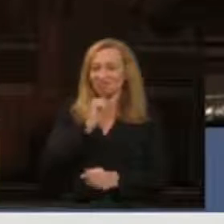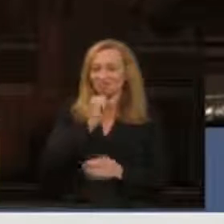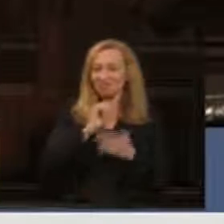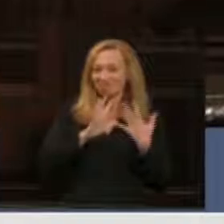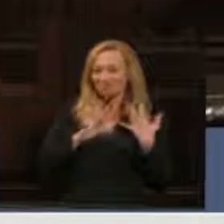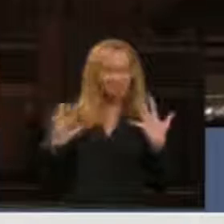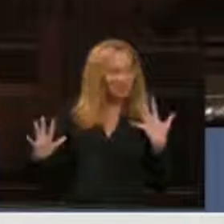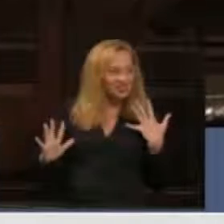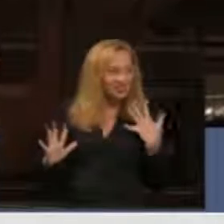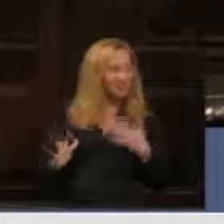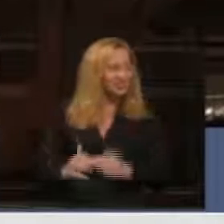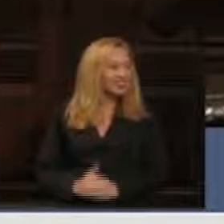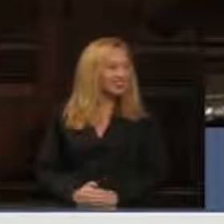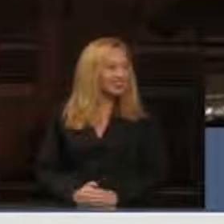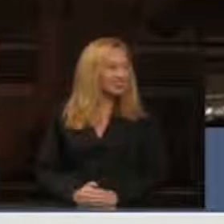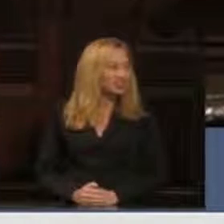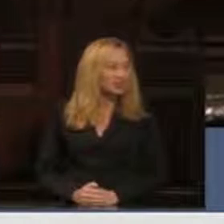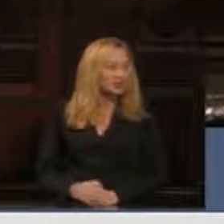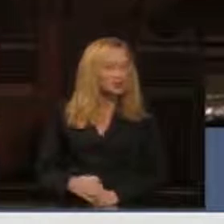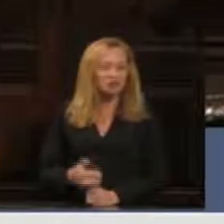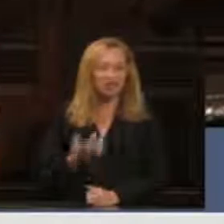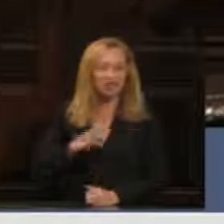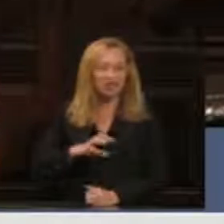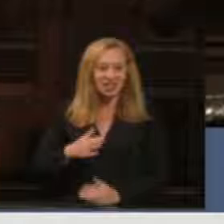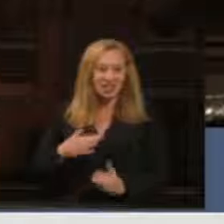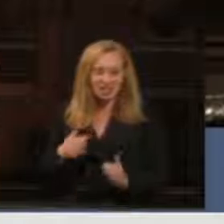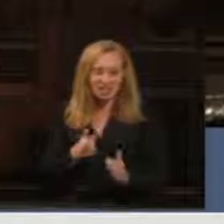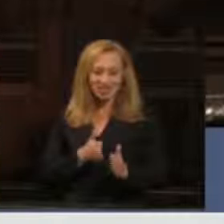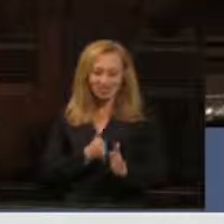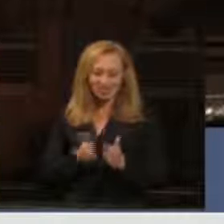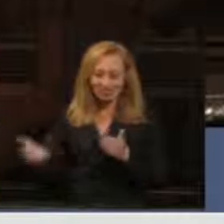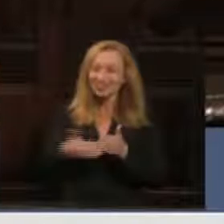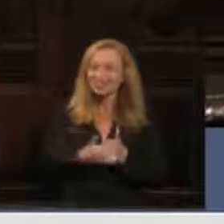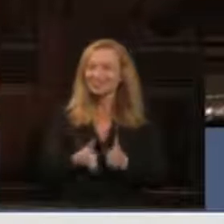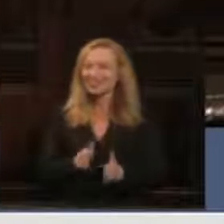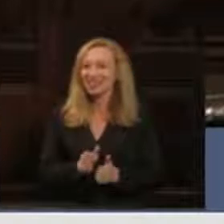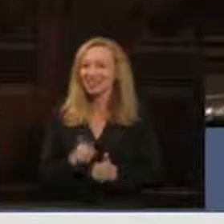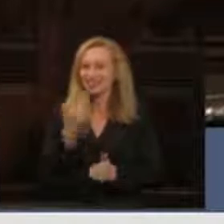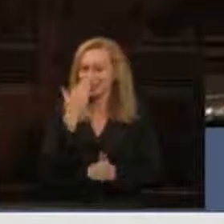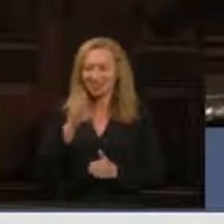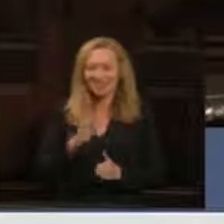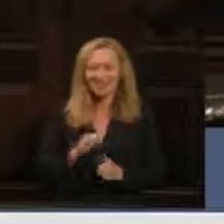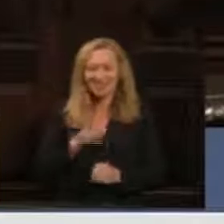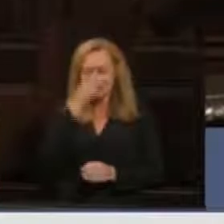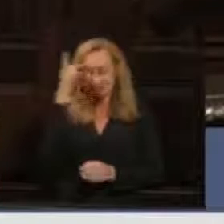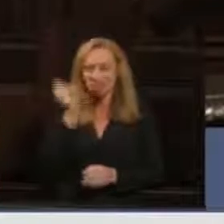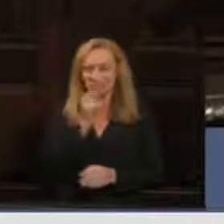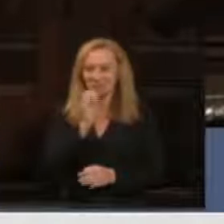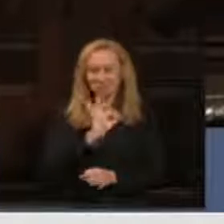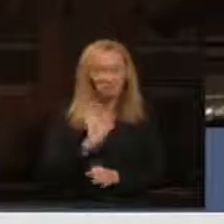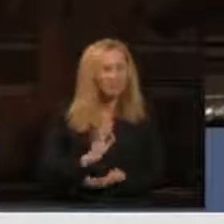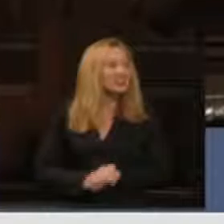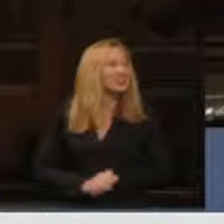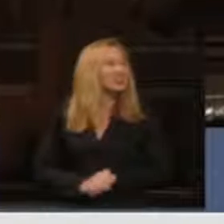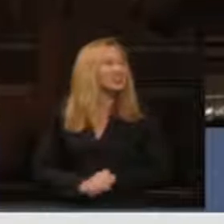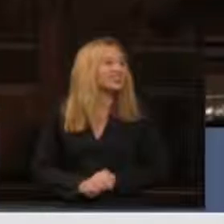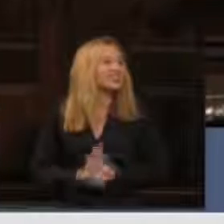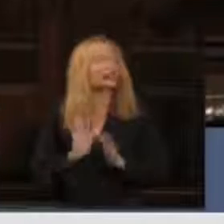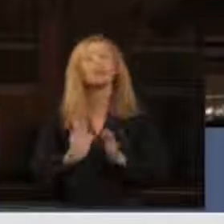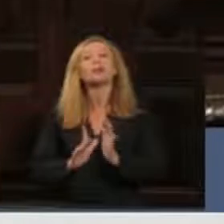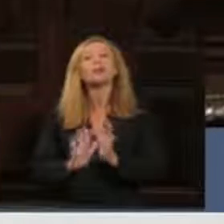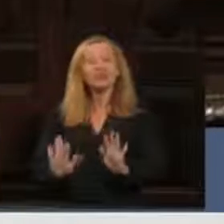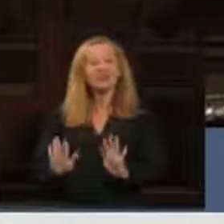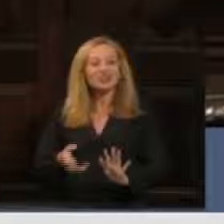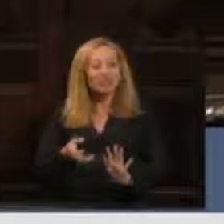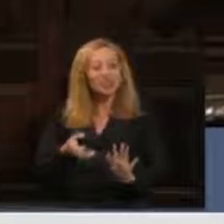não dou cara virada para ninguém, porque é um termo da juventude. Mas isso é uma tese. Mas o que eu queria